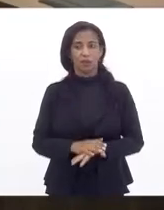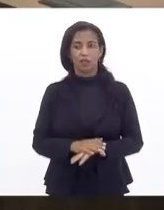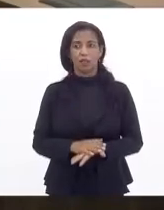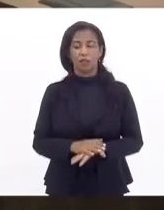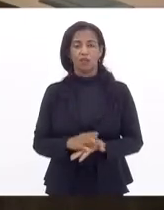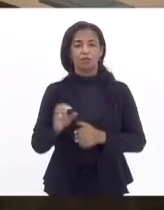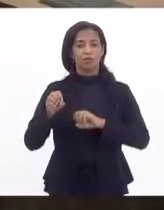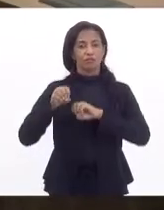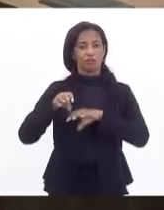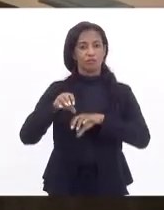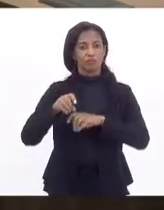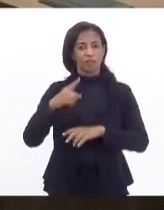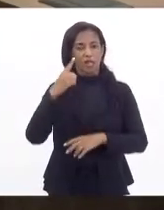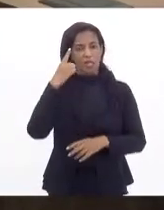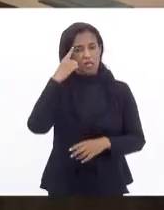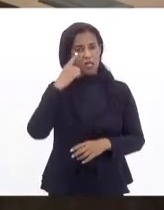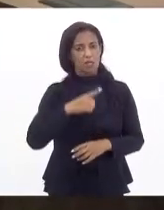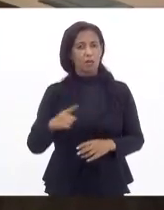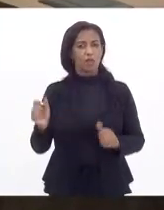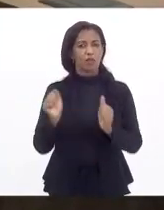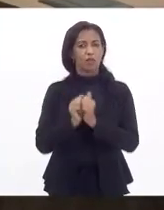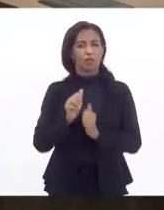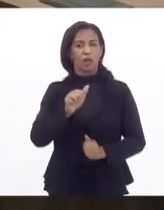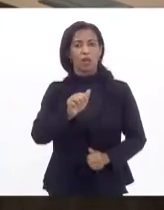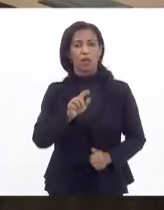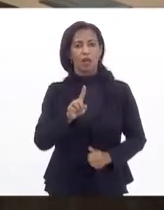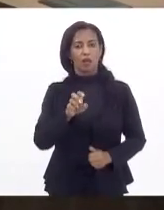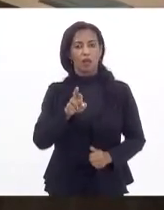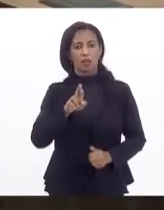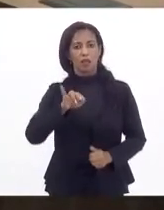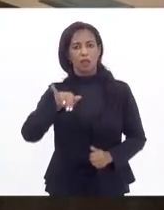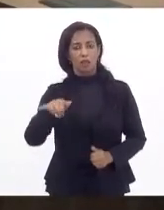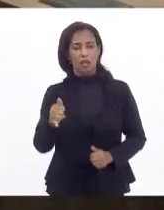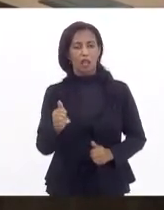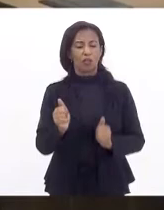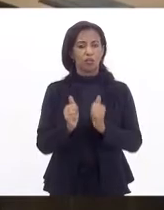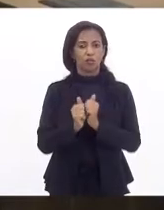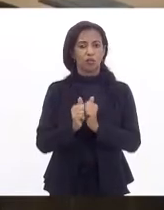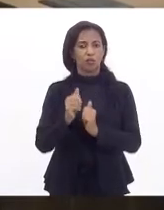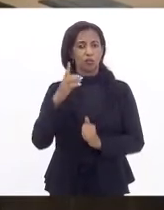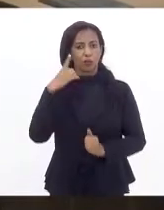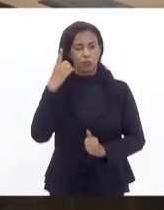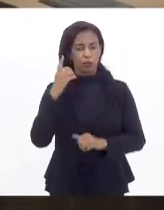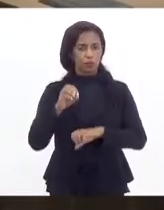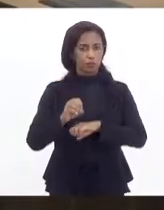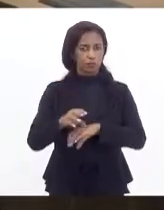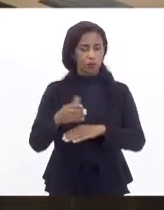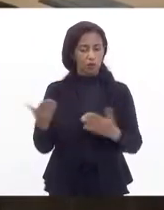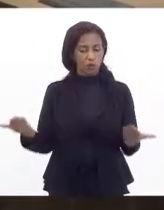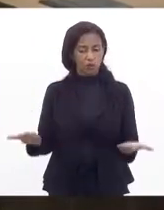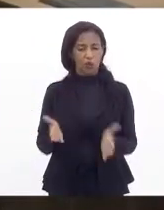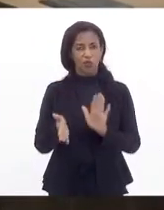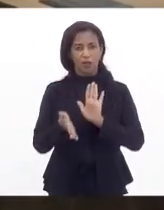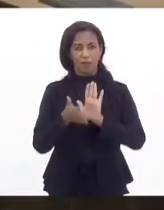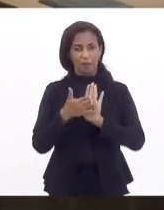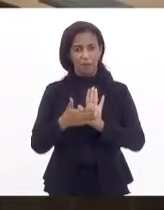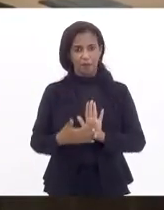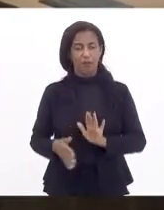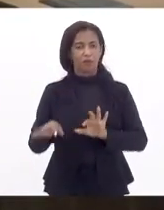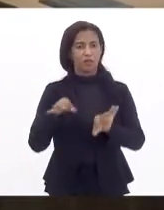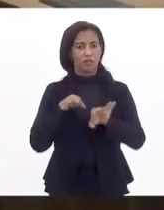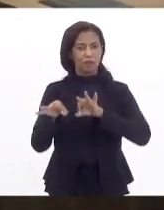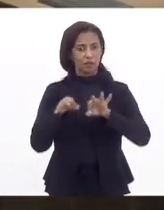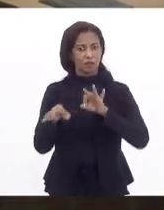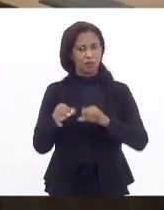Vamos realizar na semana que vem, junto com a DERJ, junto com os deputados da Comissão de Educação. E hoje vem à pauta esse